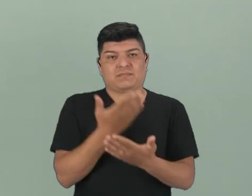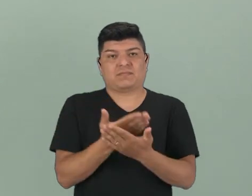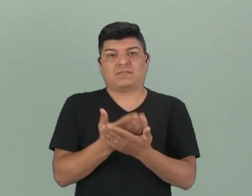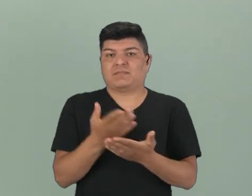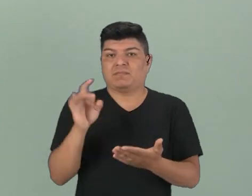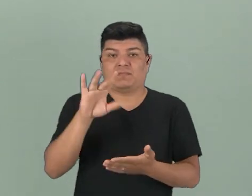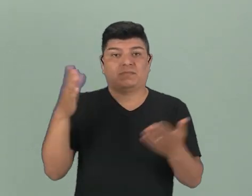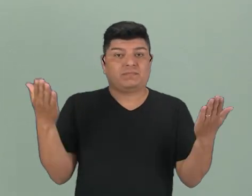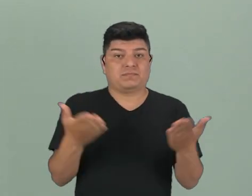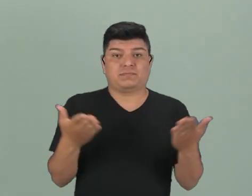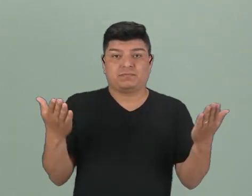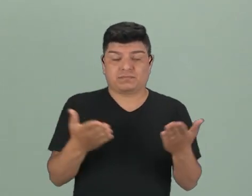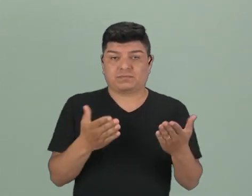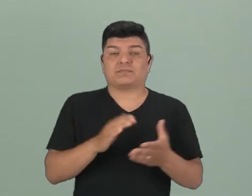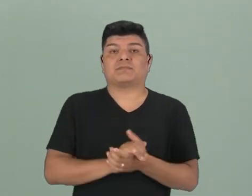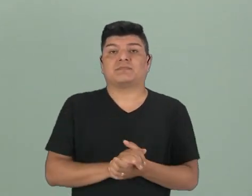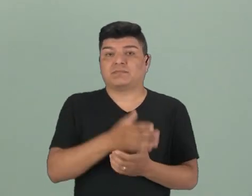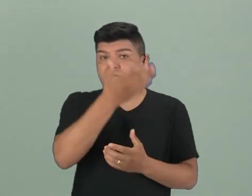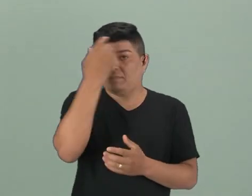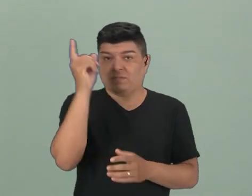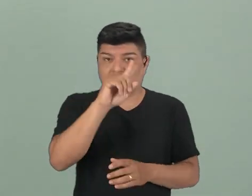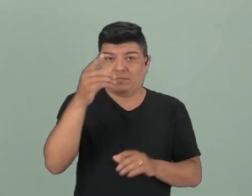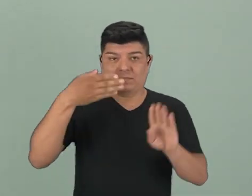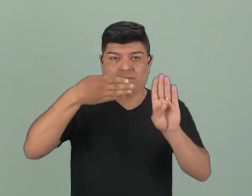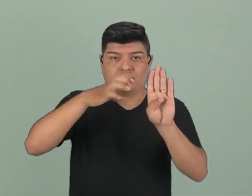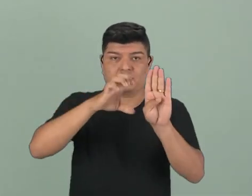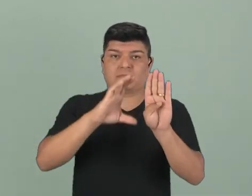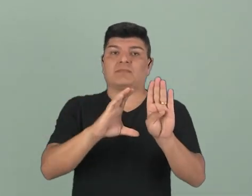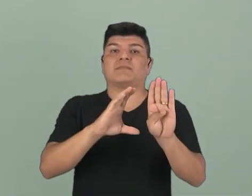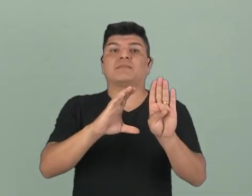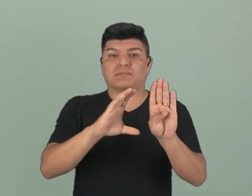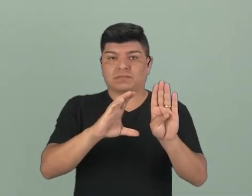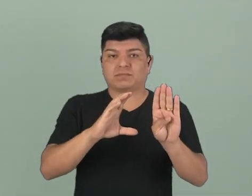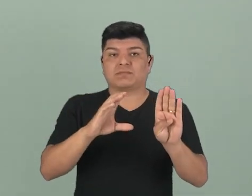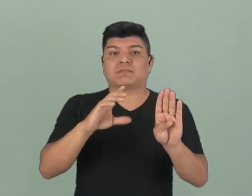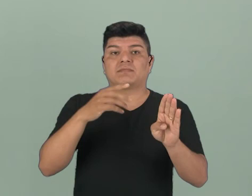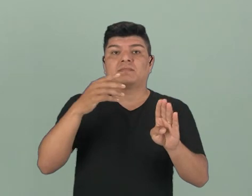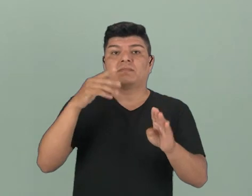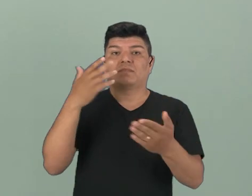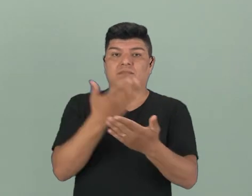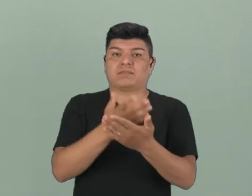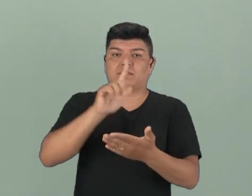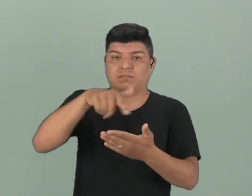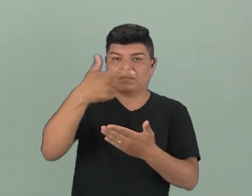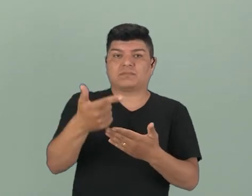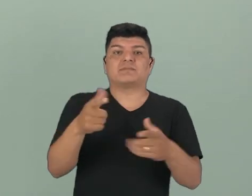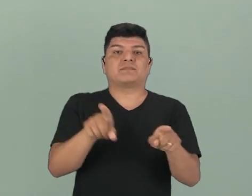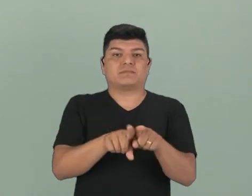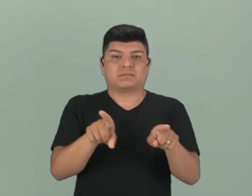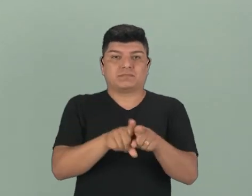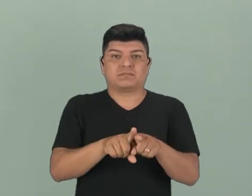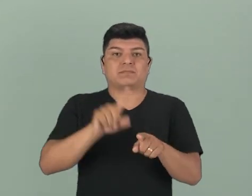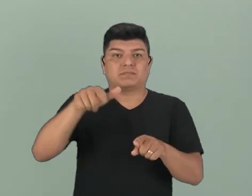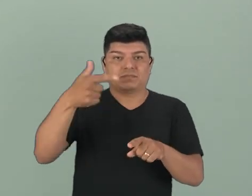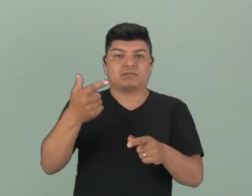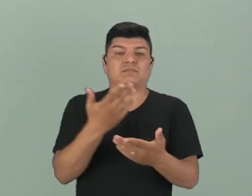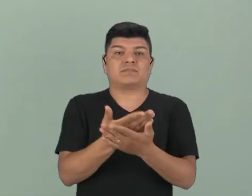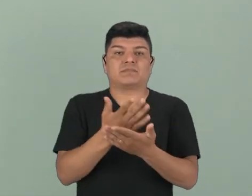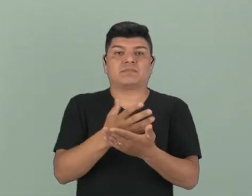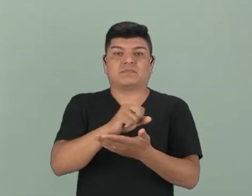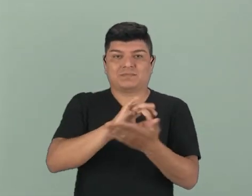aula fica por aqui, tá? Mas não esqueça de acessar a plataforma Eduque, para você ter acesso a essa aula e muitas outras. Na próxima aula a gente vai